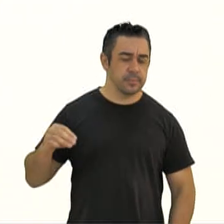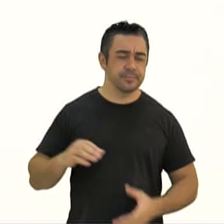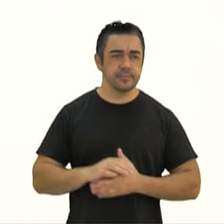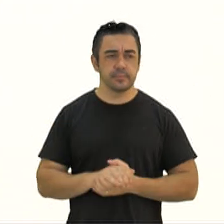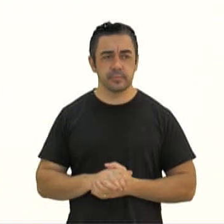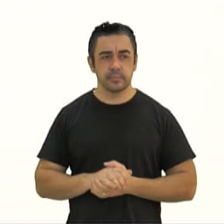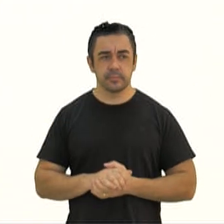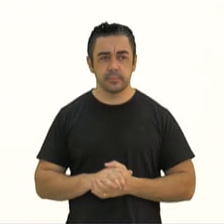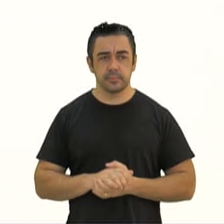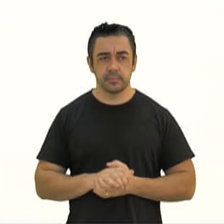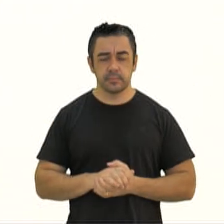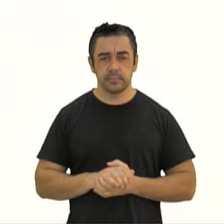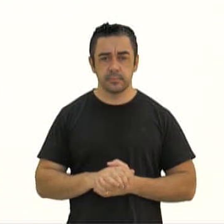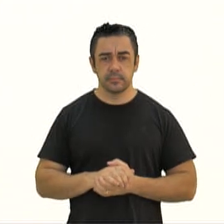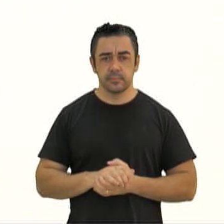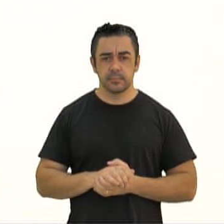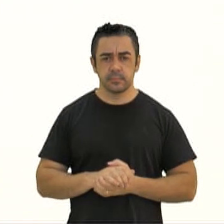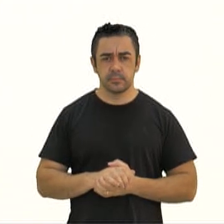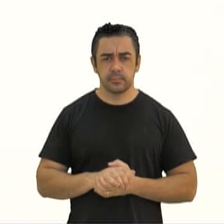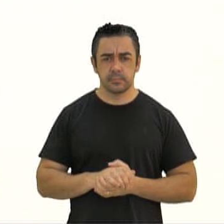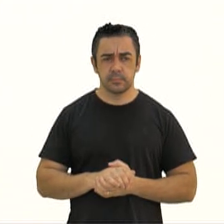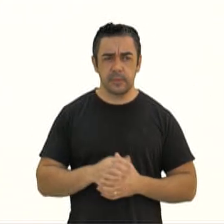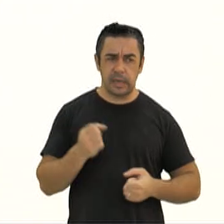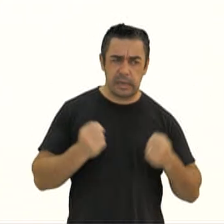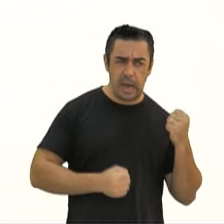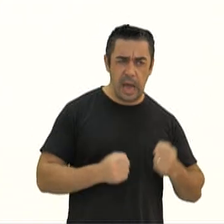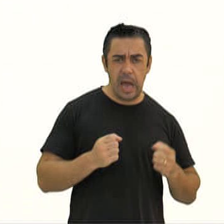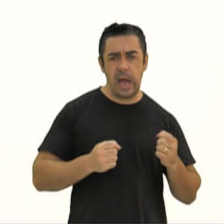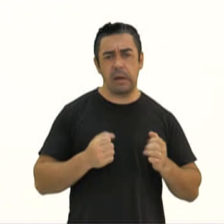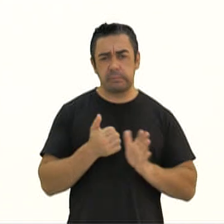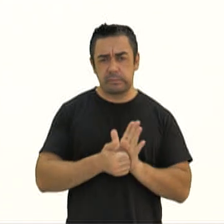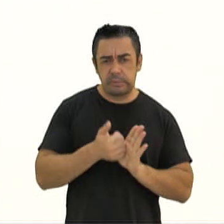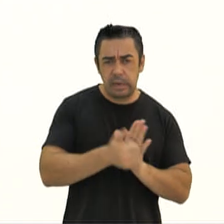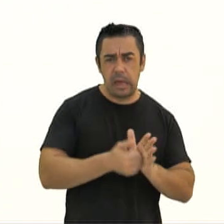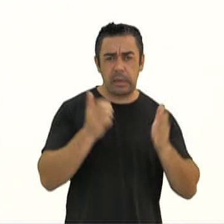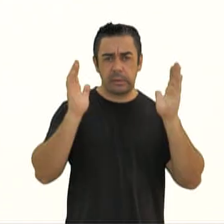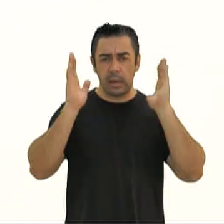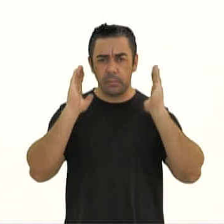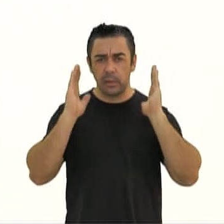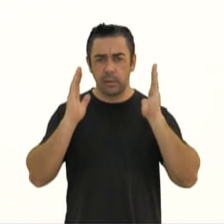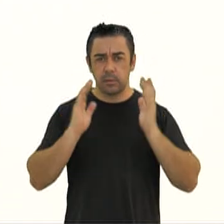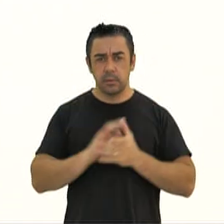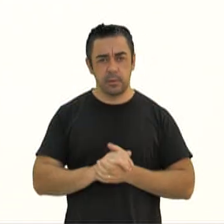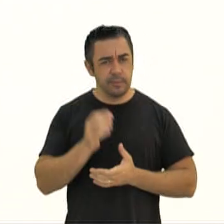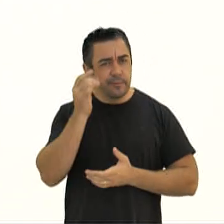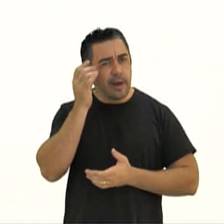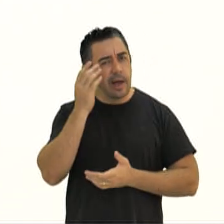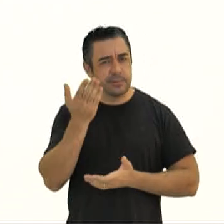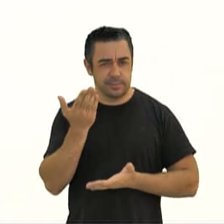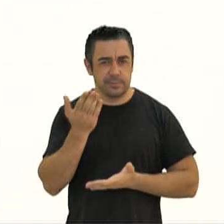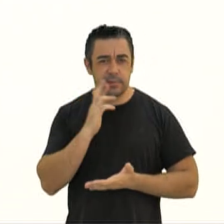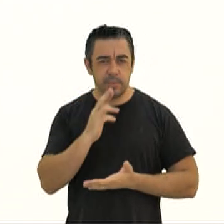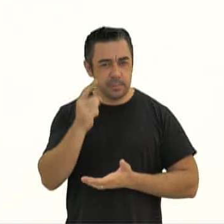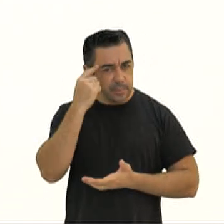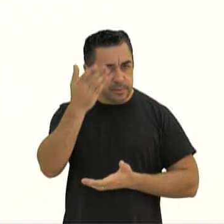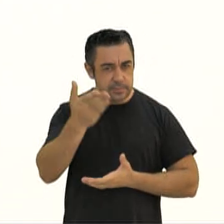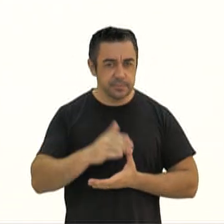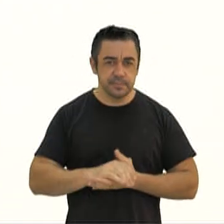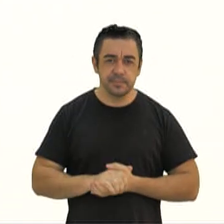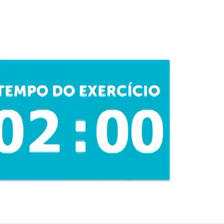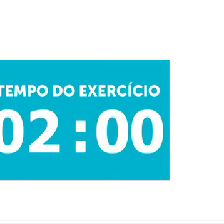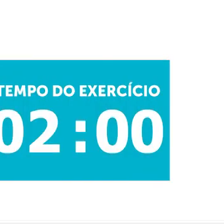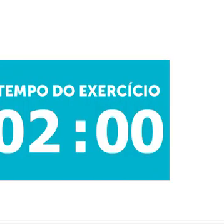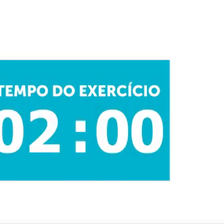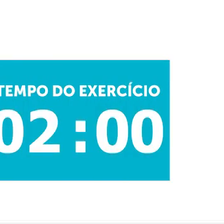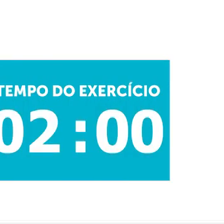né? Coisas com tamanho maior que 10 metros. Carro, trens, caminhões, etc. Tá mole, né? Pensa aí e já volto.